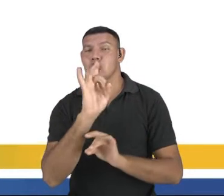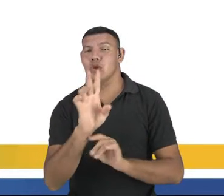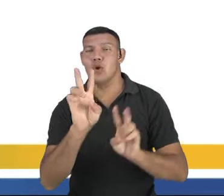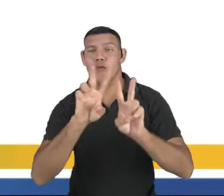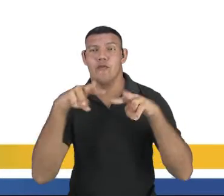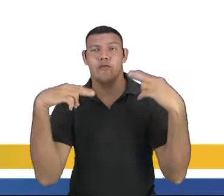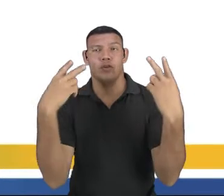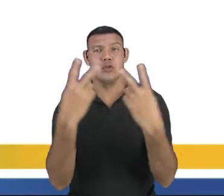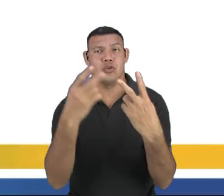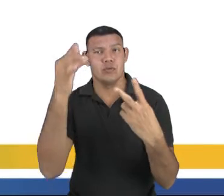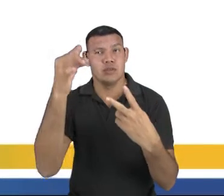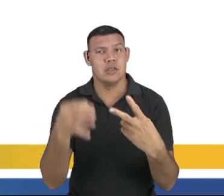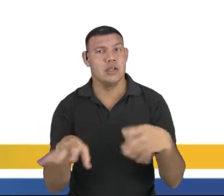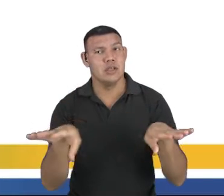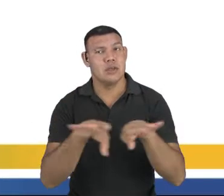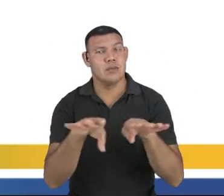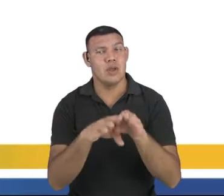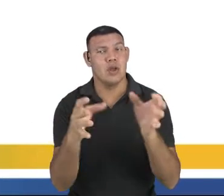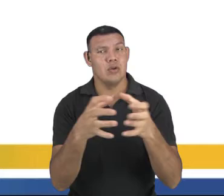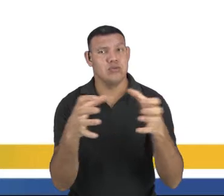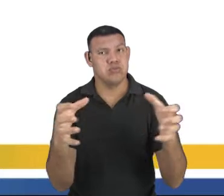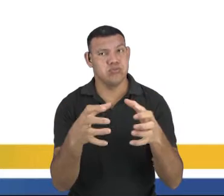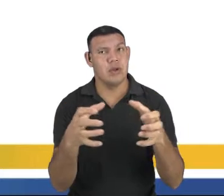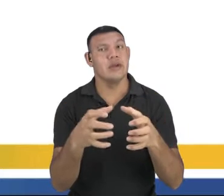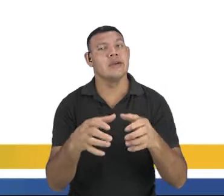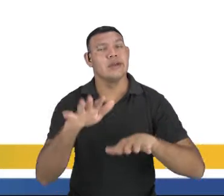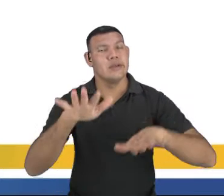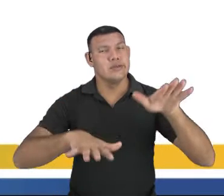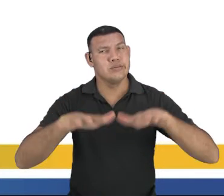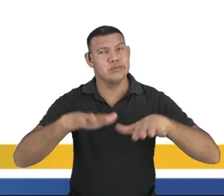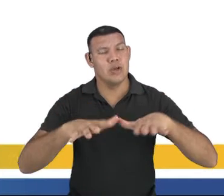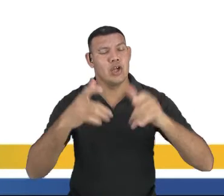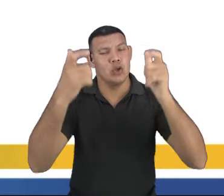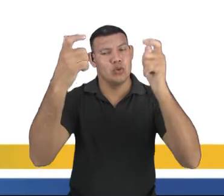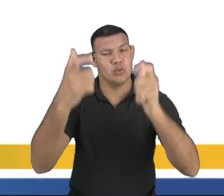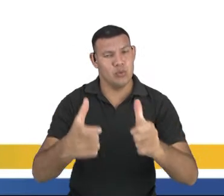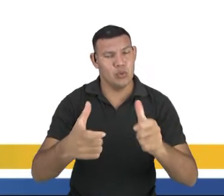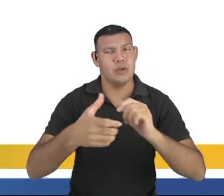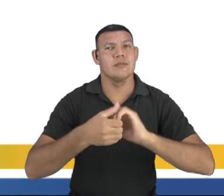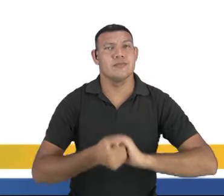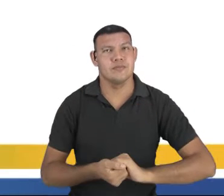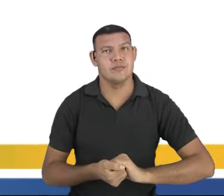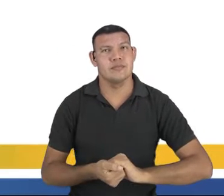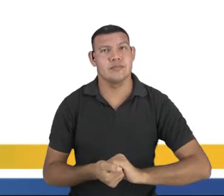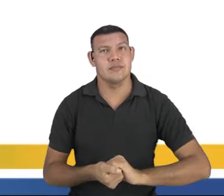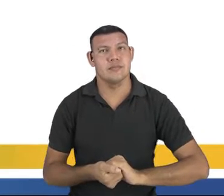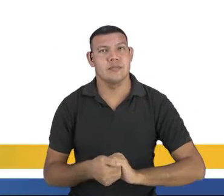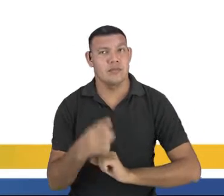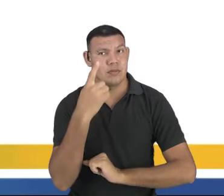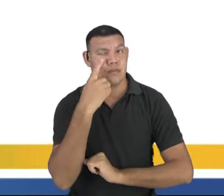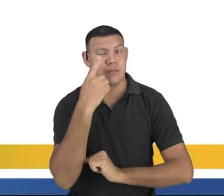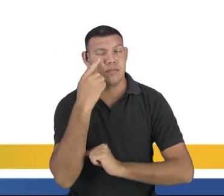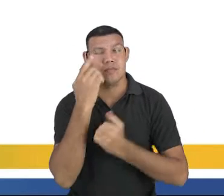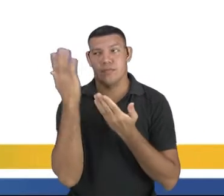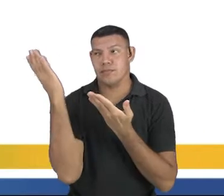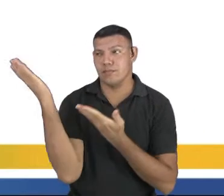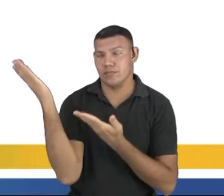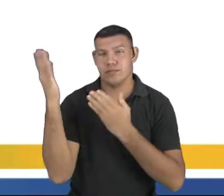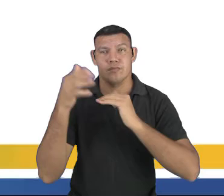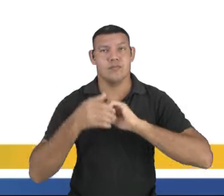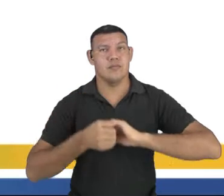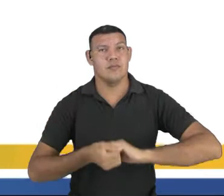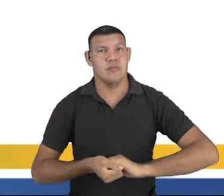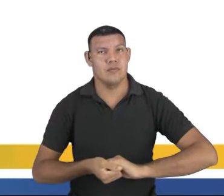forma é definida pelo recipiente, que nesse caso vai ser sólido. Né? E aí, ó, essa imagem que você está vendo aí,